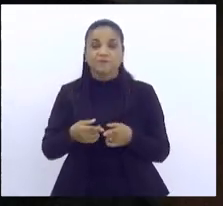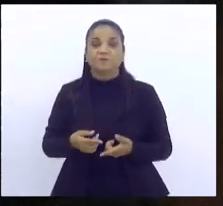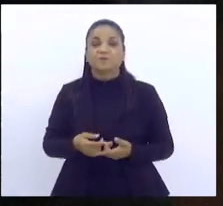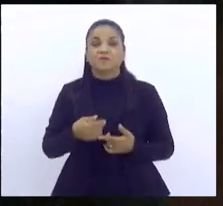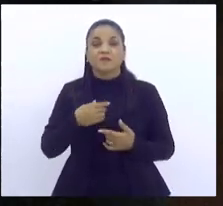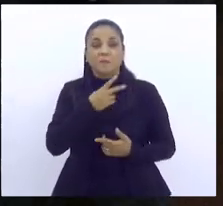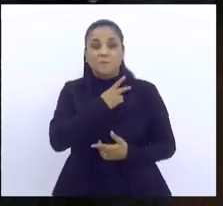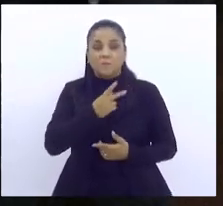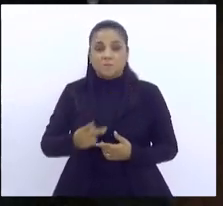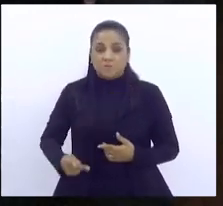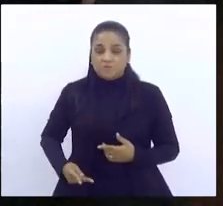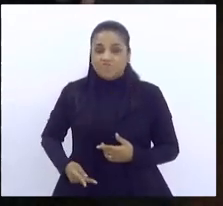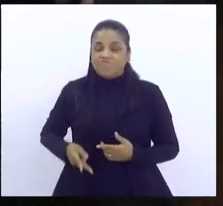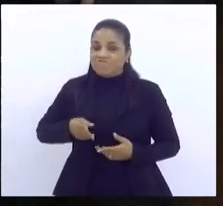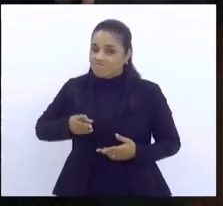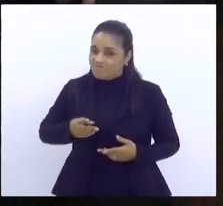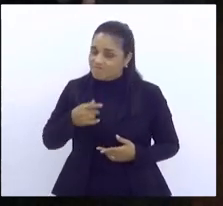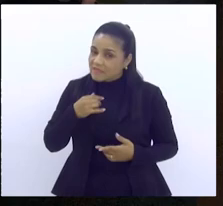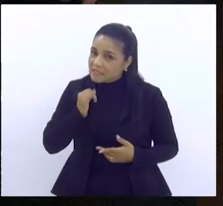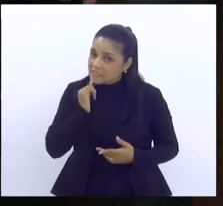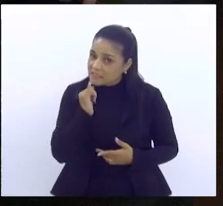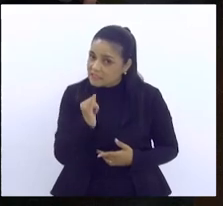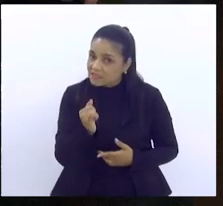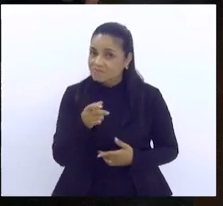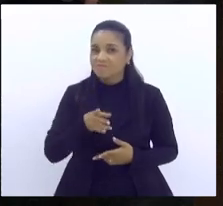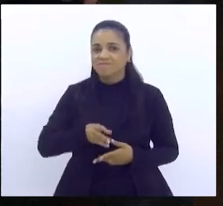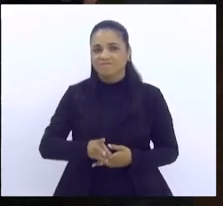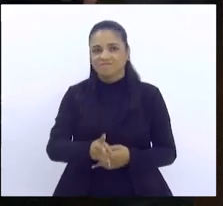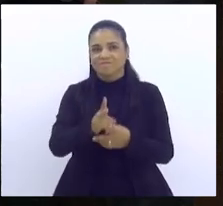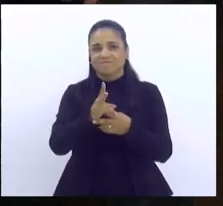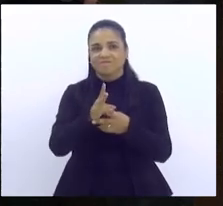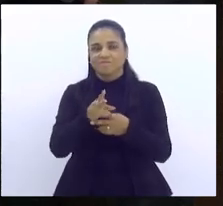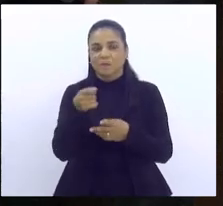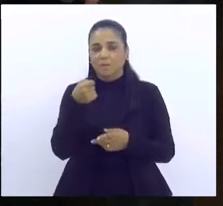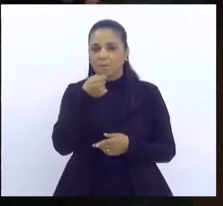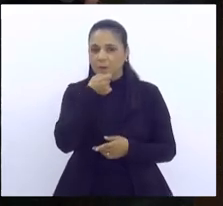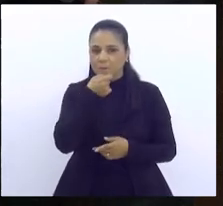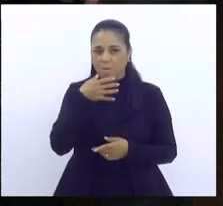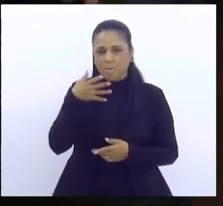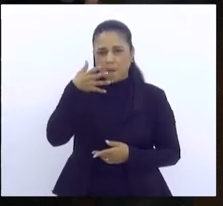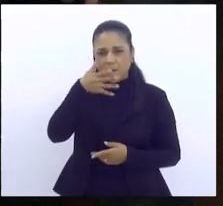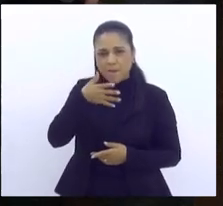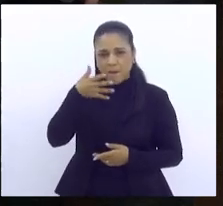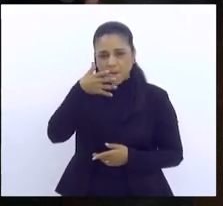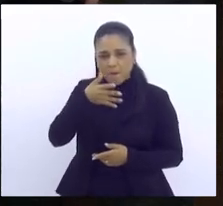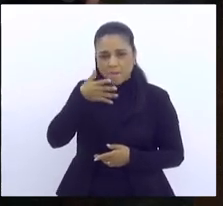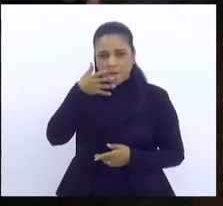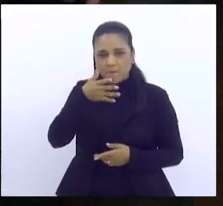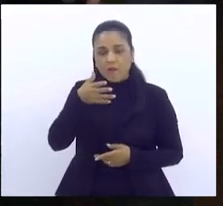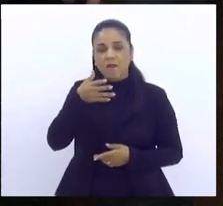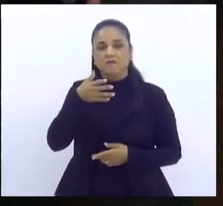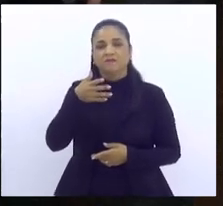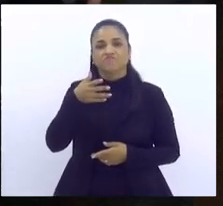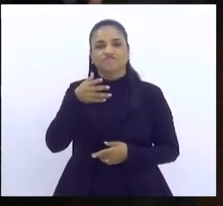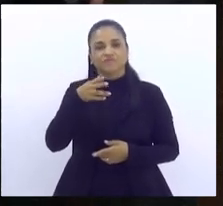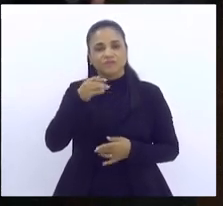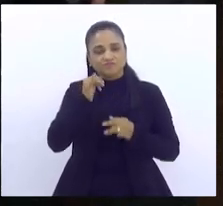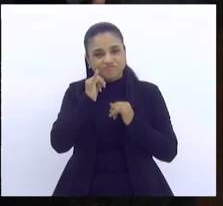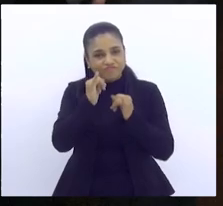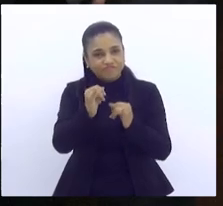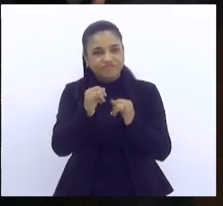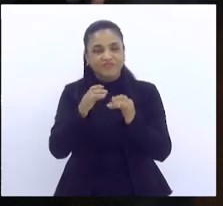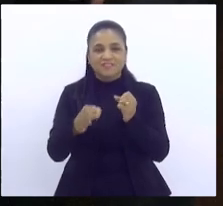Presidente, eu venho constantemente usando esse microfone e falando da questão da segurança